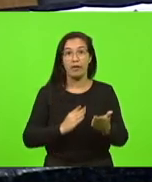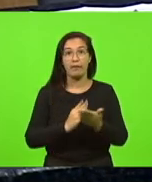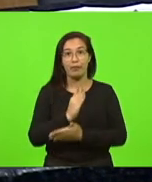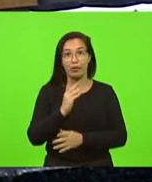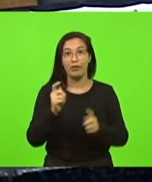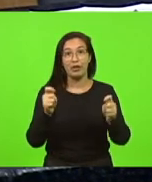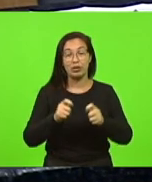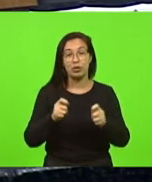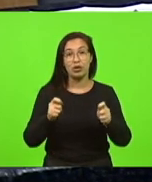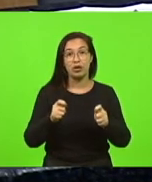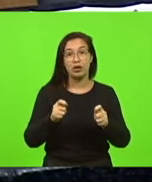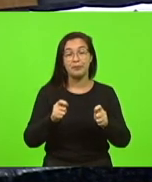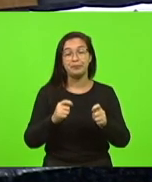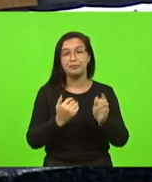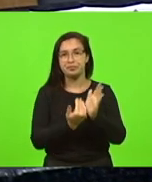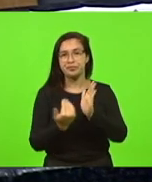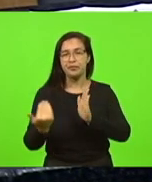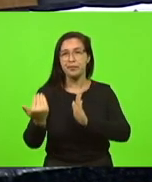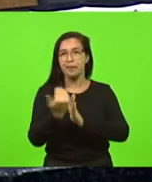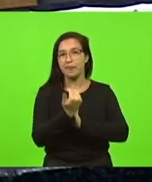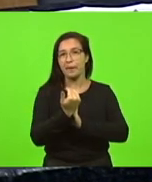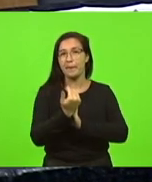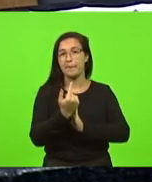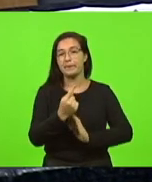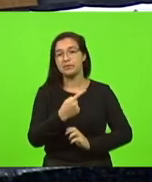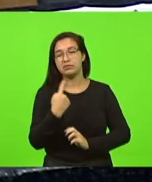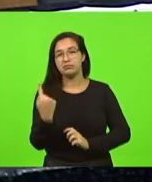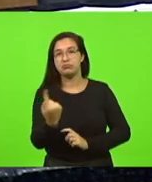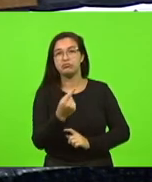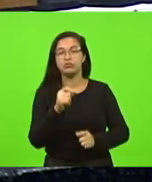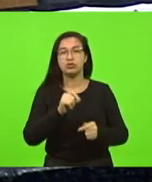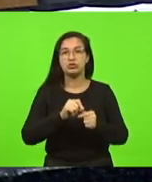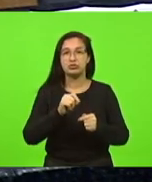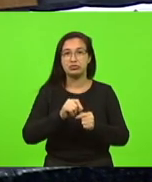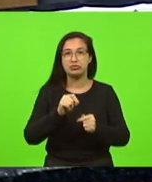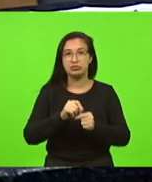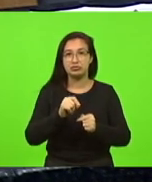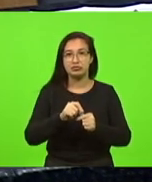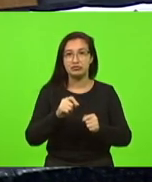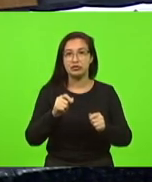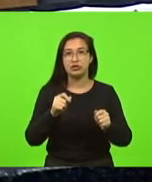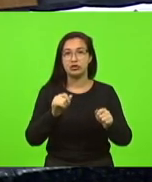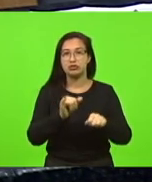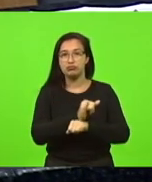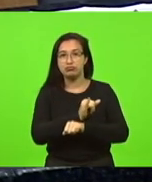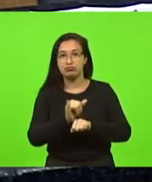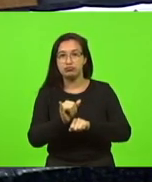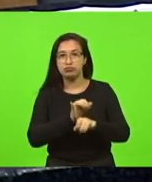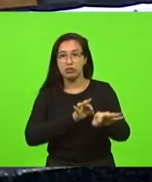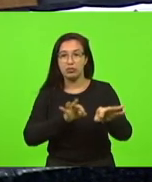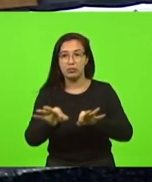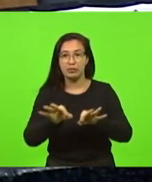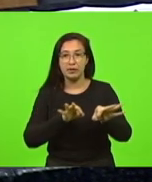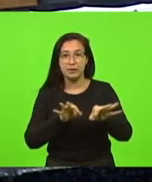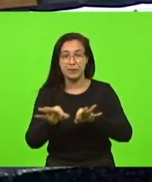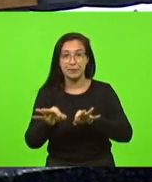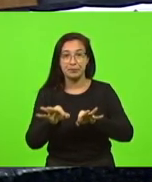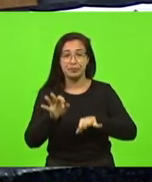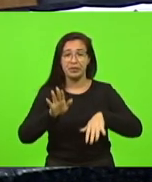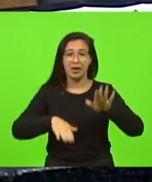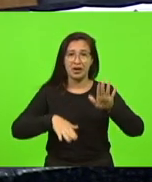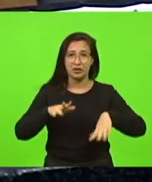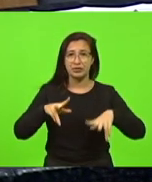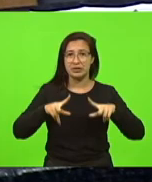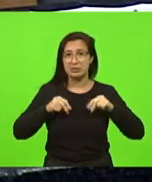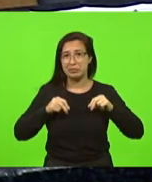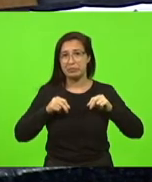com o aumento que nós juntos iríamos construir. Nem tudo aquilo que se merece e nem tudo aquilo que